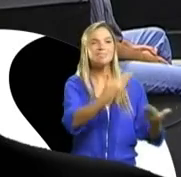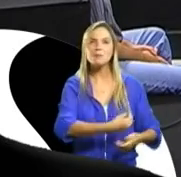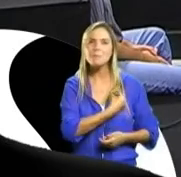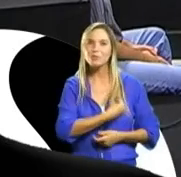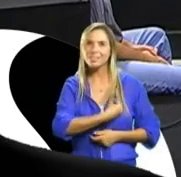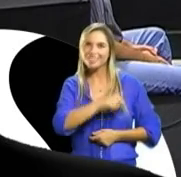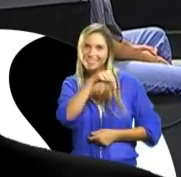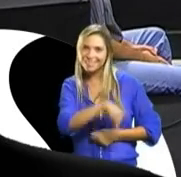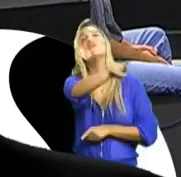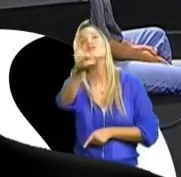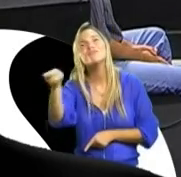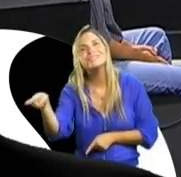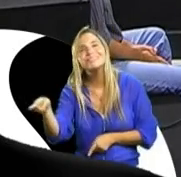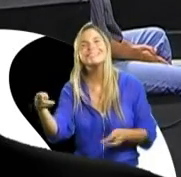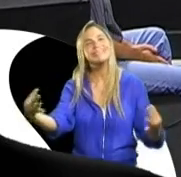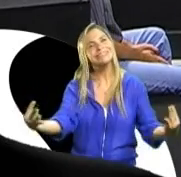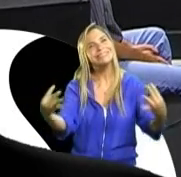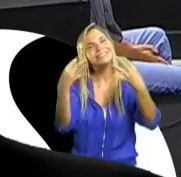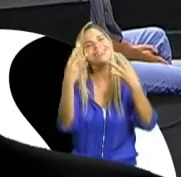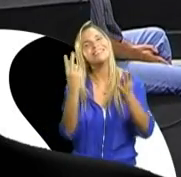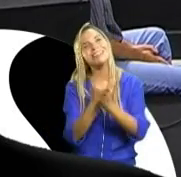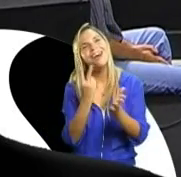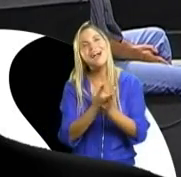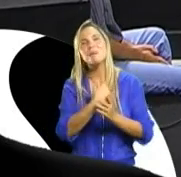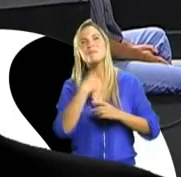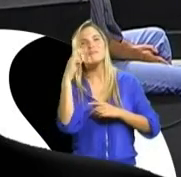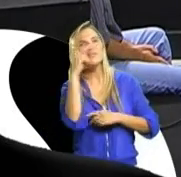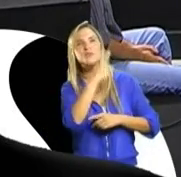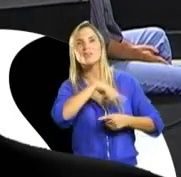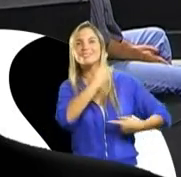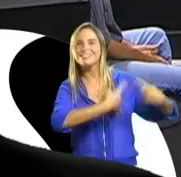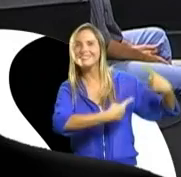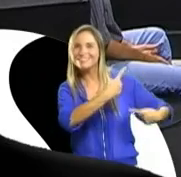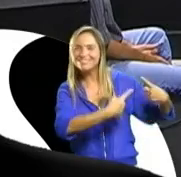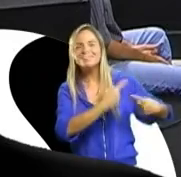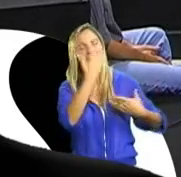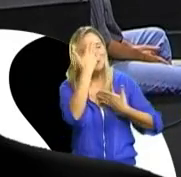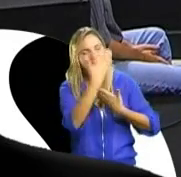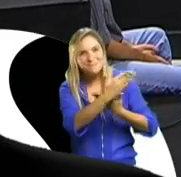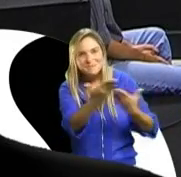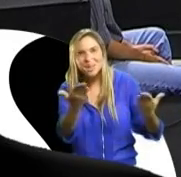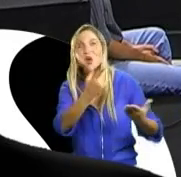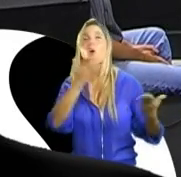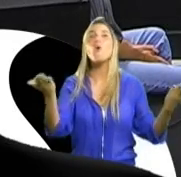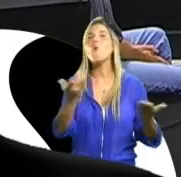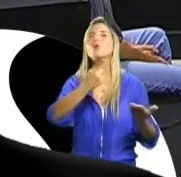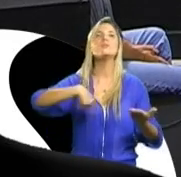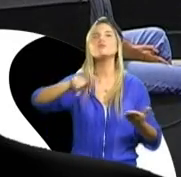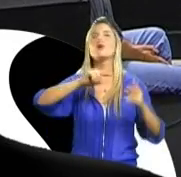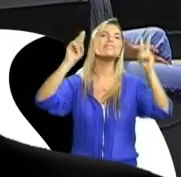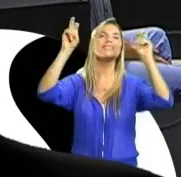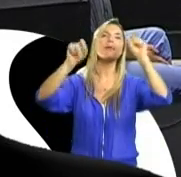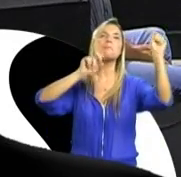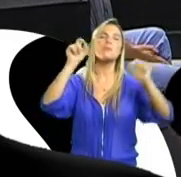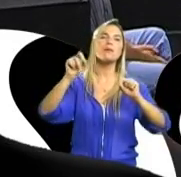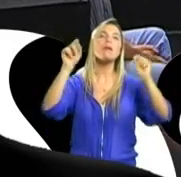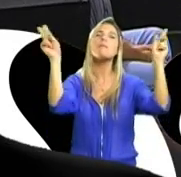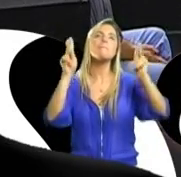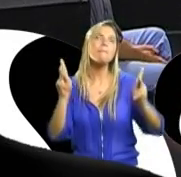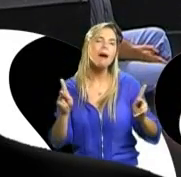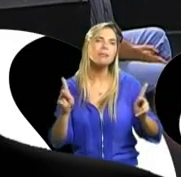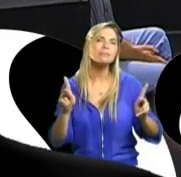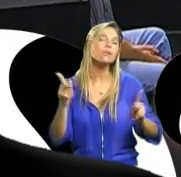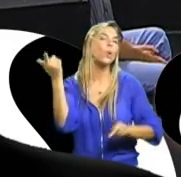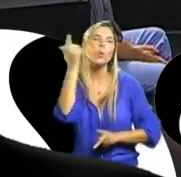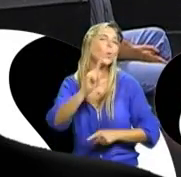convidados e agradecer também a você que nos acompanhou em mais uma discussão, onde conhecemos hoje os aspectos necessários para